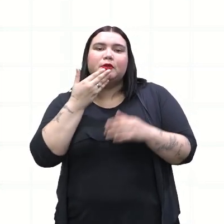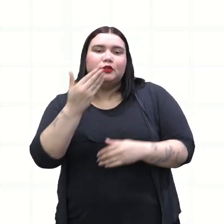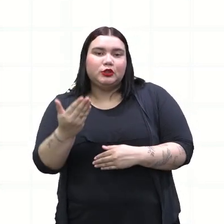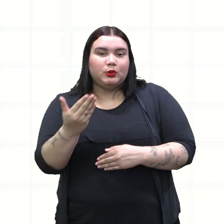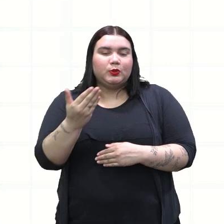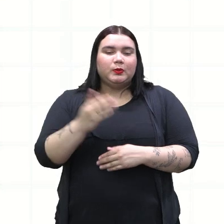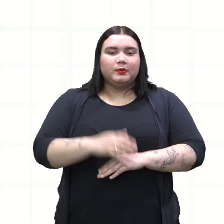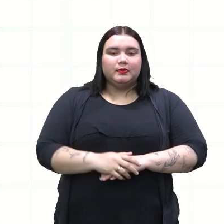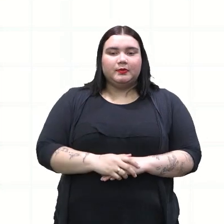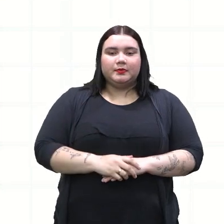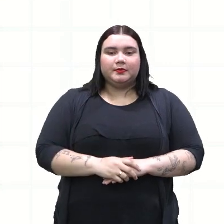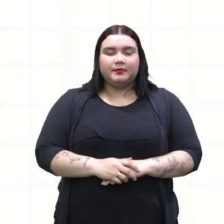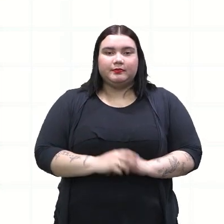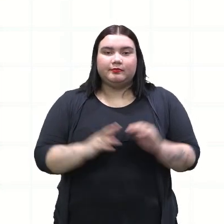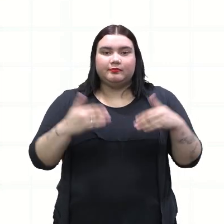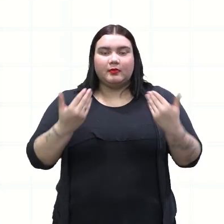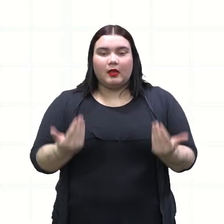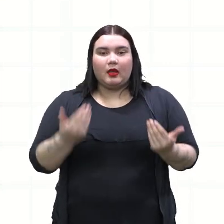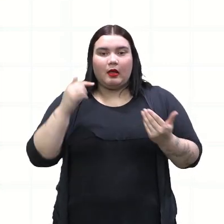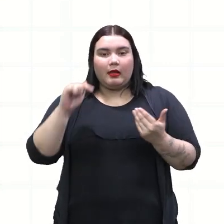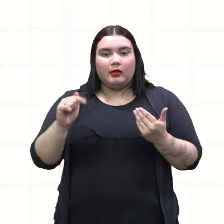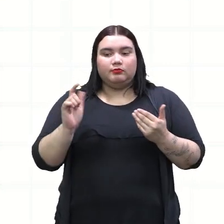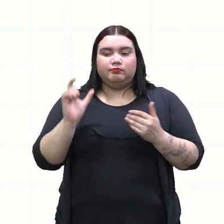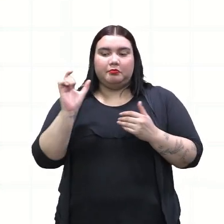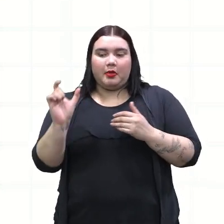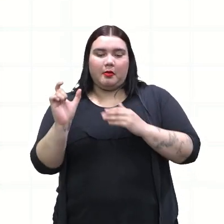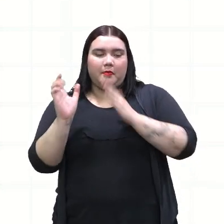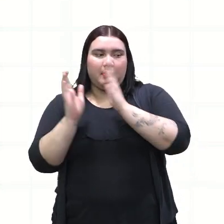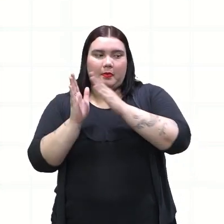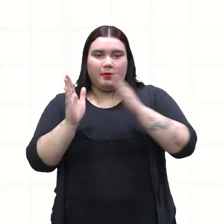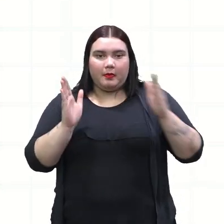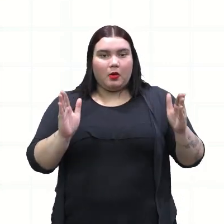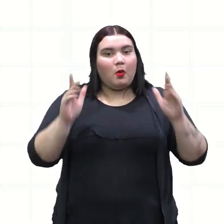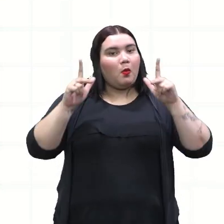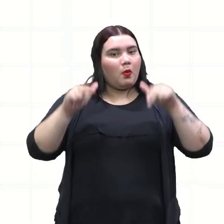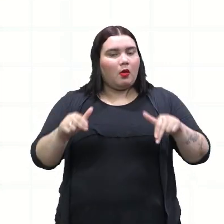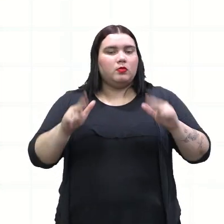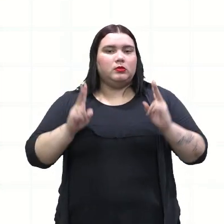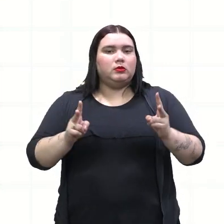Então, lembrem-se que essa ordem é sempre a mesma, tá, people?